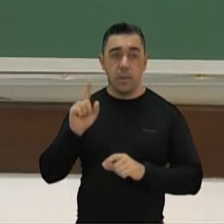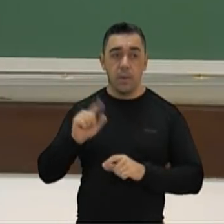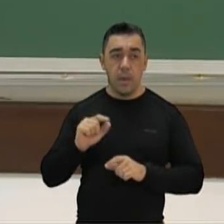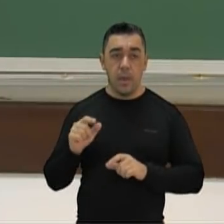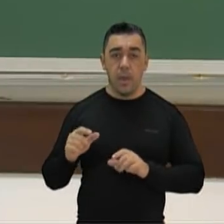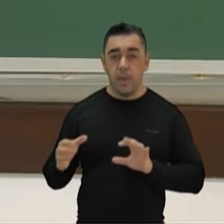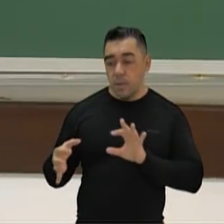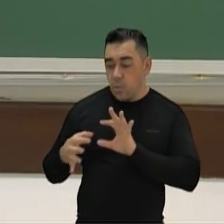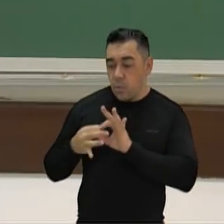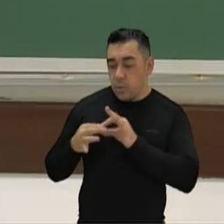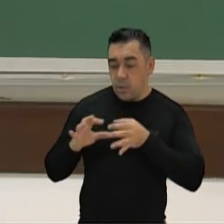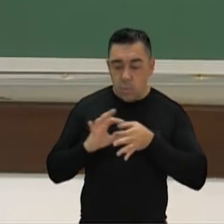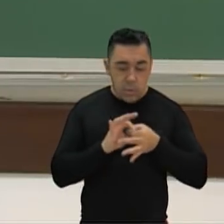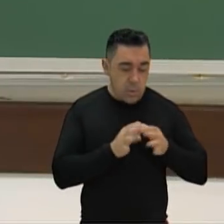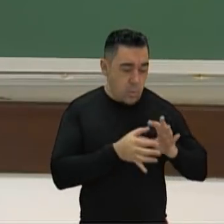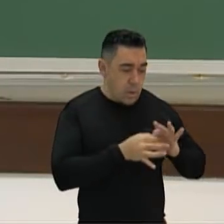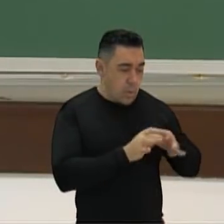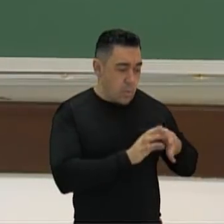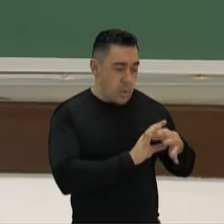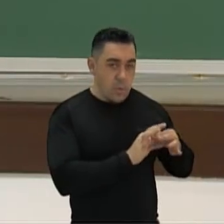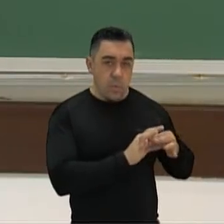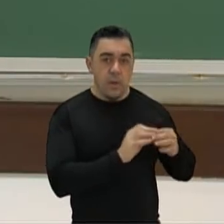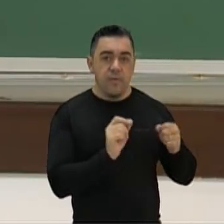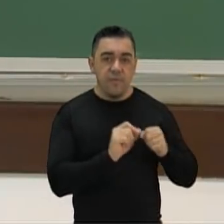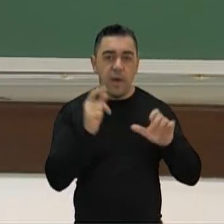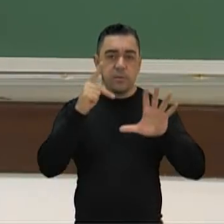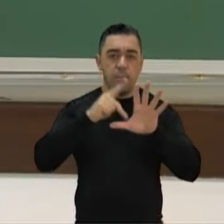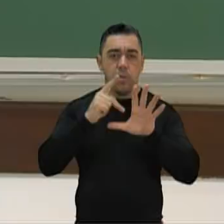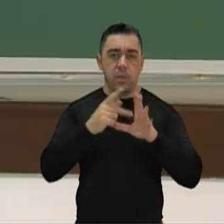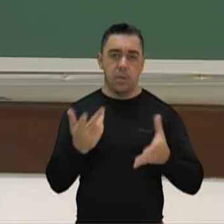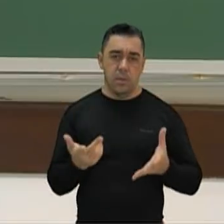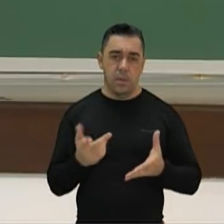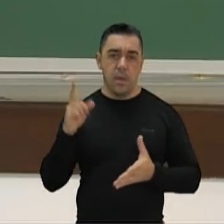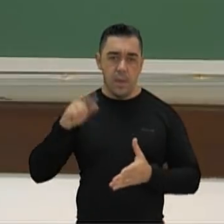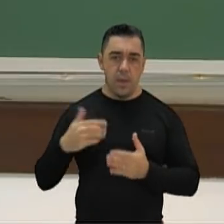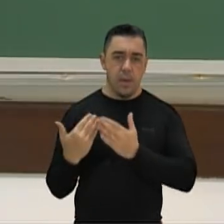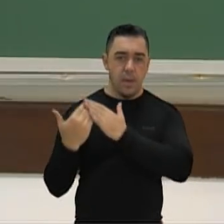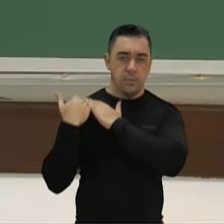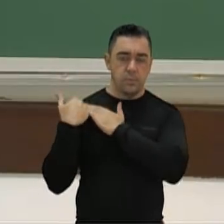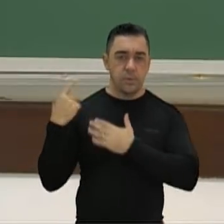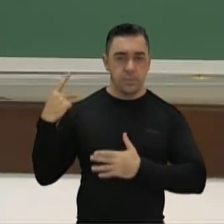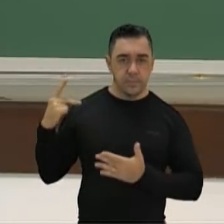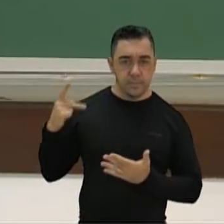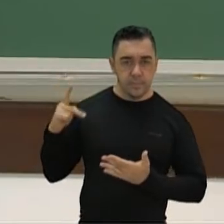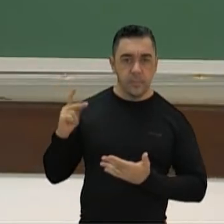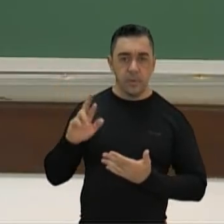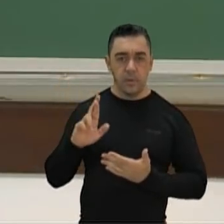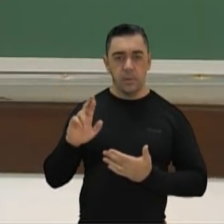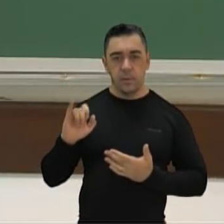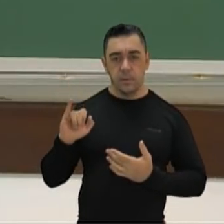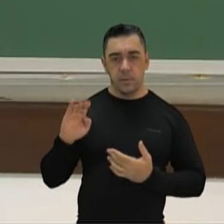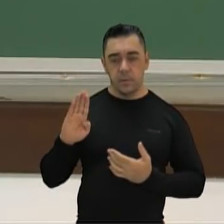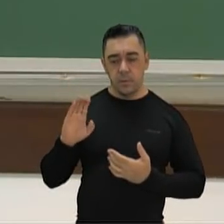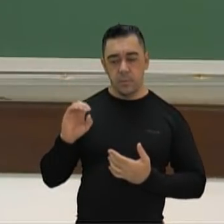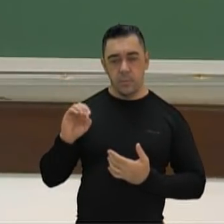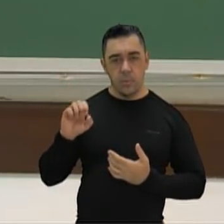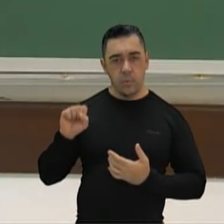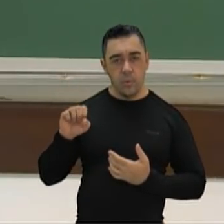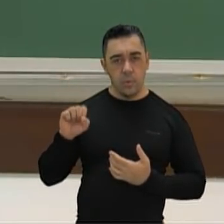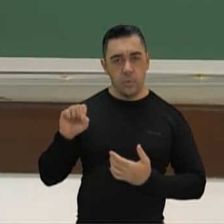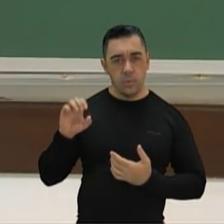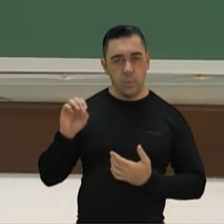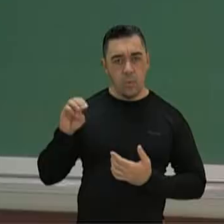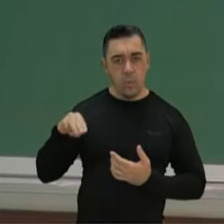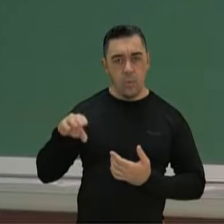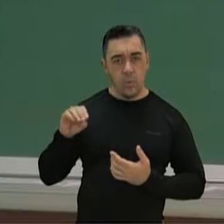juntar esses elementos, carbono, oxigênio, nitrogênio, e fabricar as estruturas presentes na célula. Fabricar estruturas, inclusive,